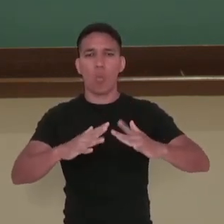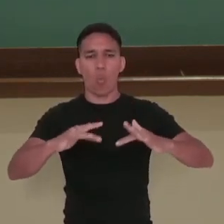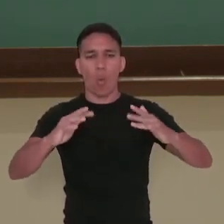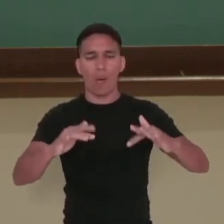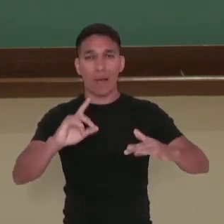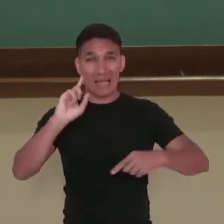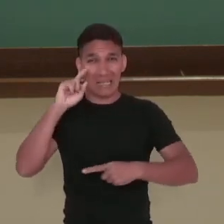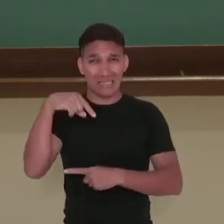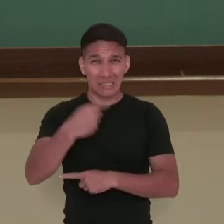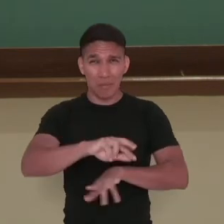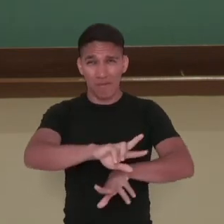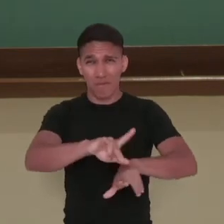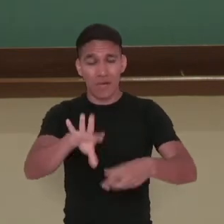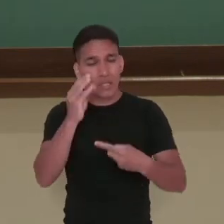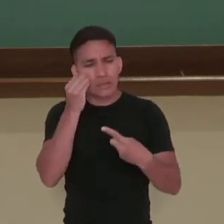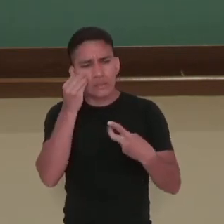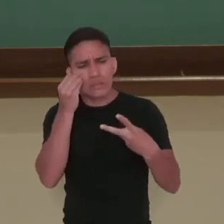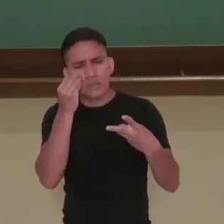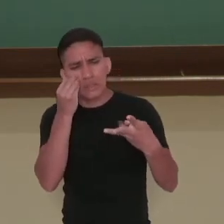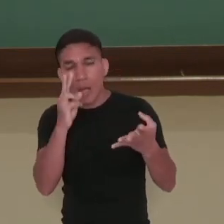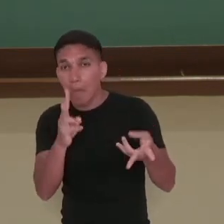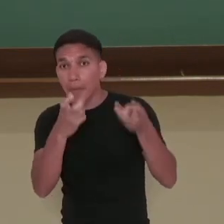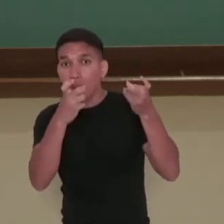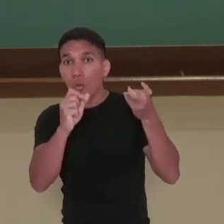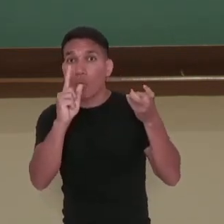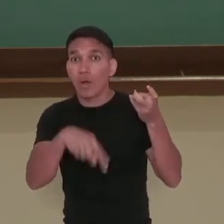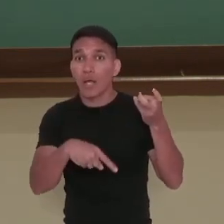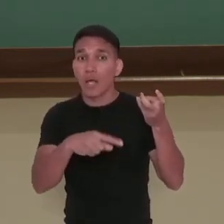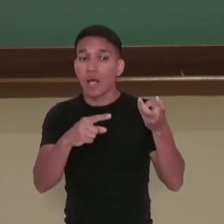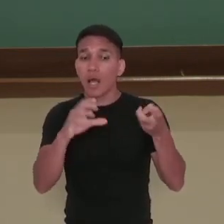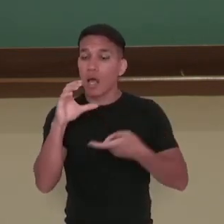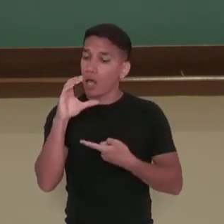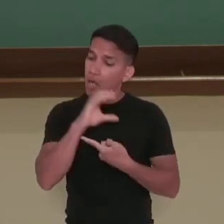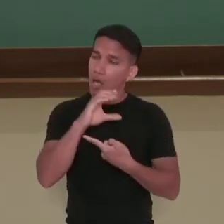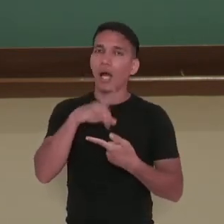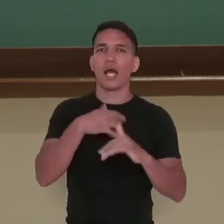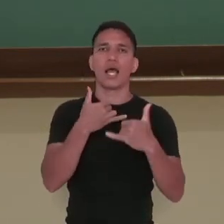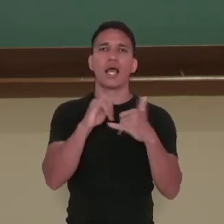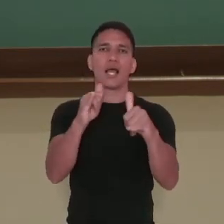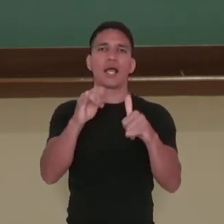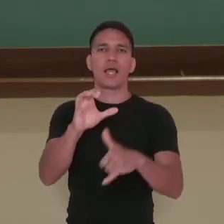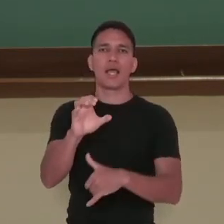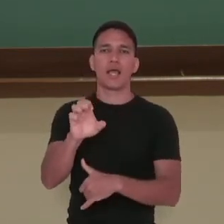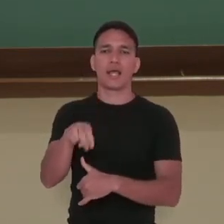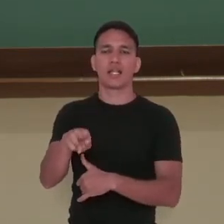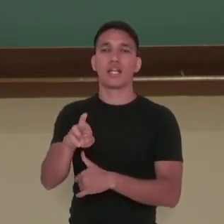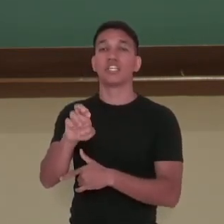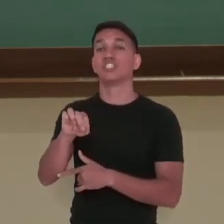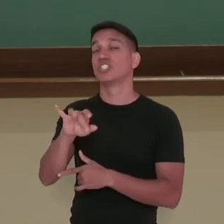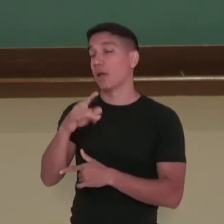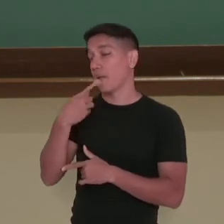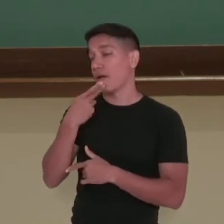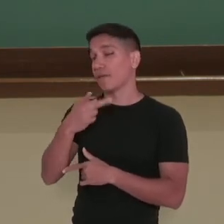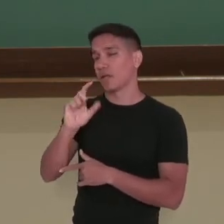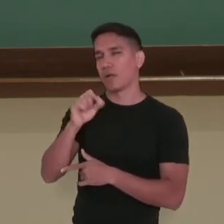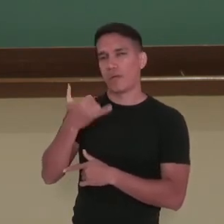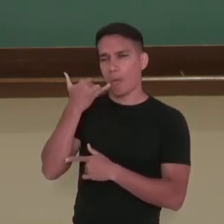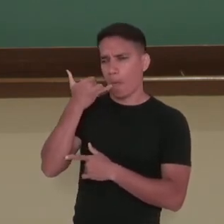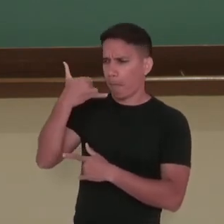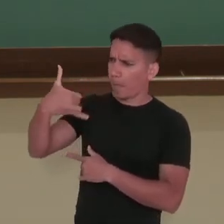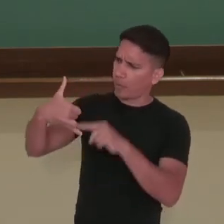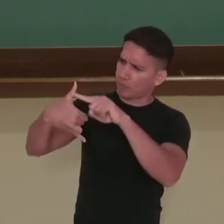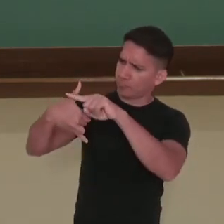de muitos experimentos, eles viram que o calor é uma energia. E eu não mencionei do funcionamento do termômetro. Galera, você pega